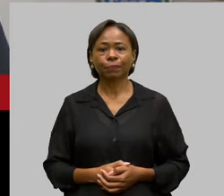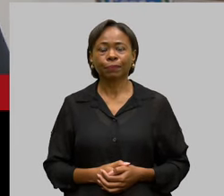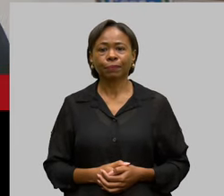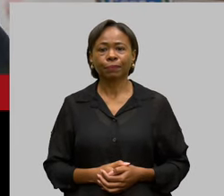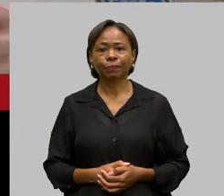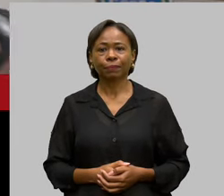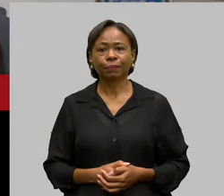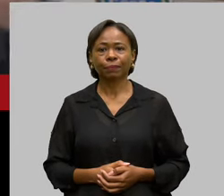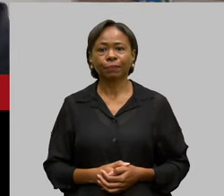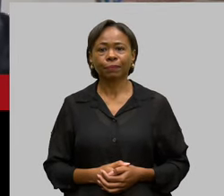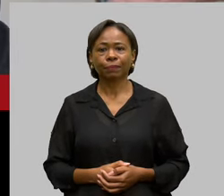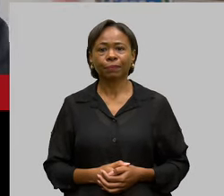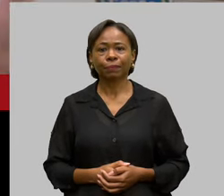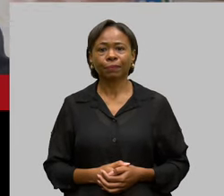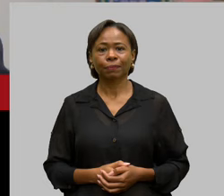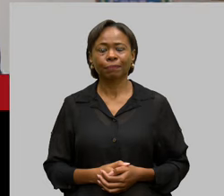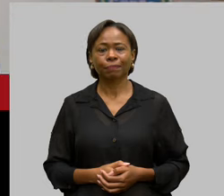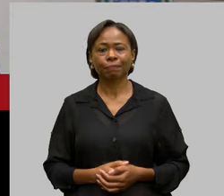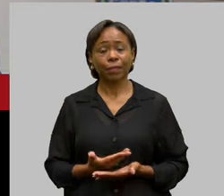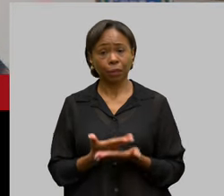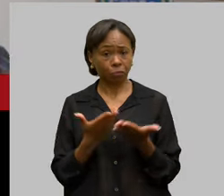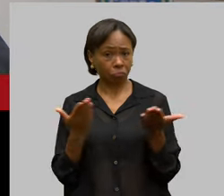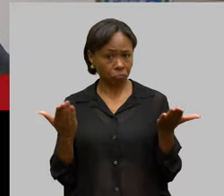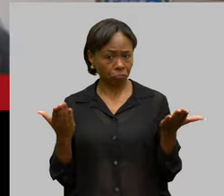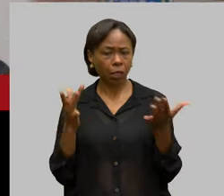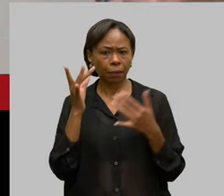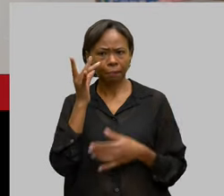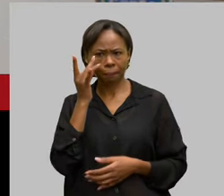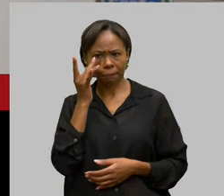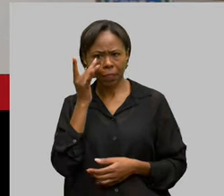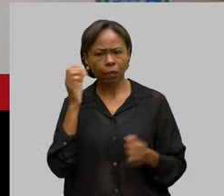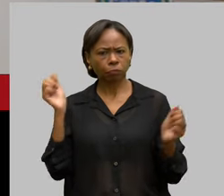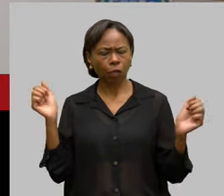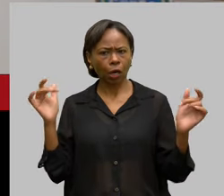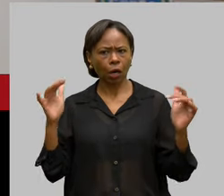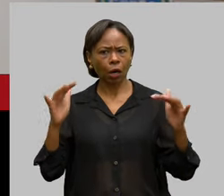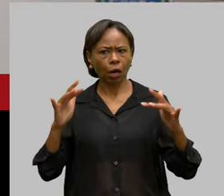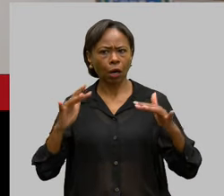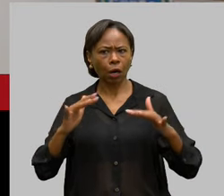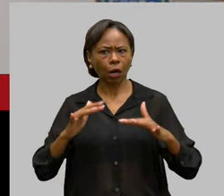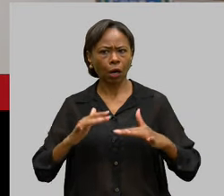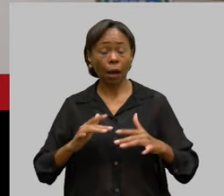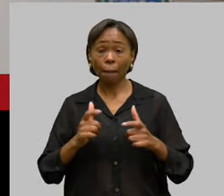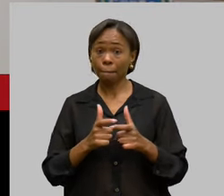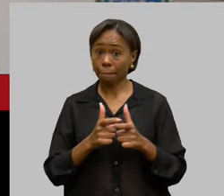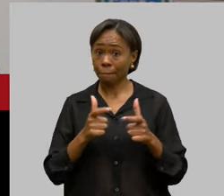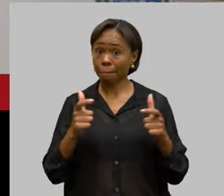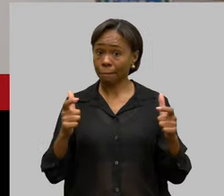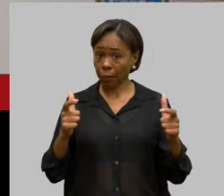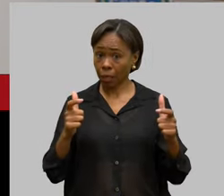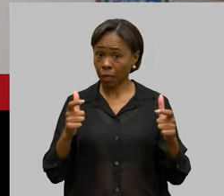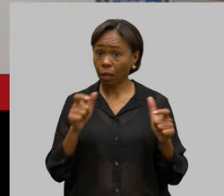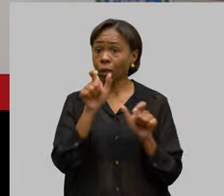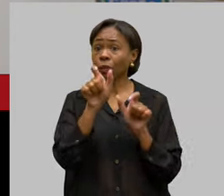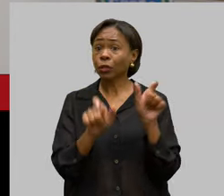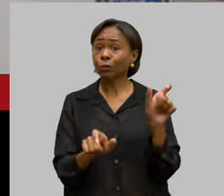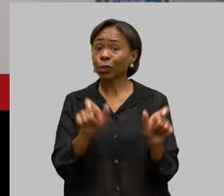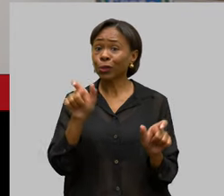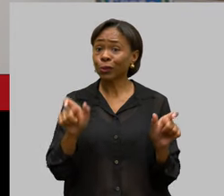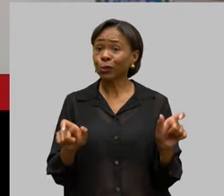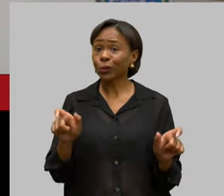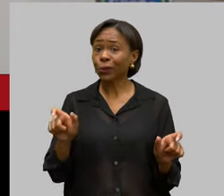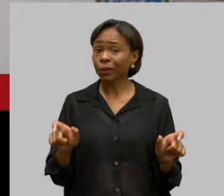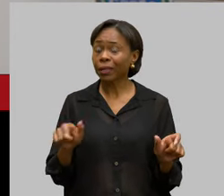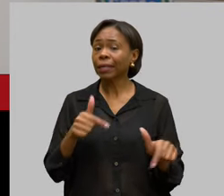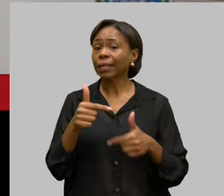e o público Aqui as pessoas tiveram presentes né e o público na sua maioria são pessoas que trabalham com com